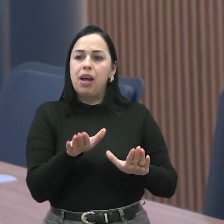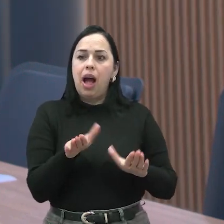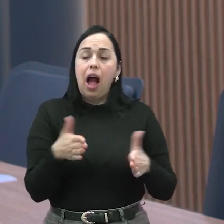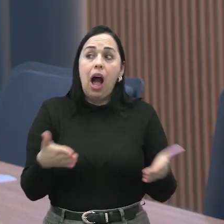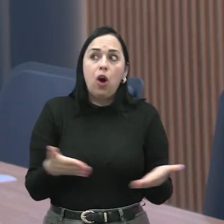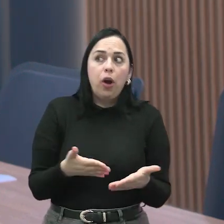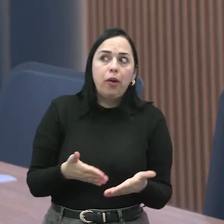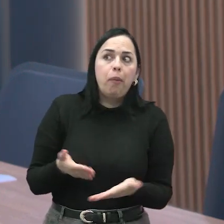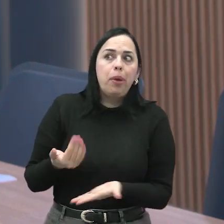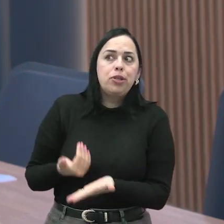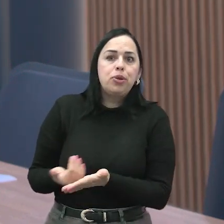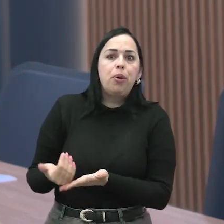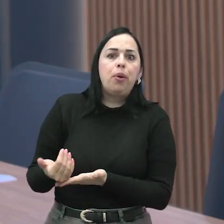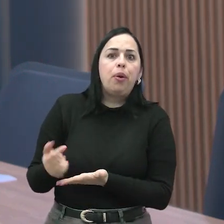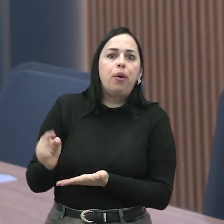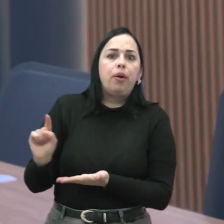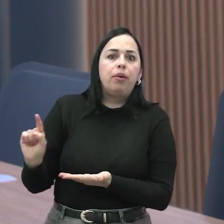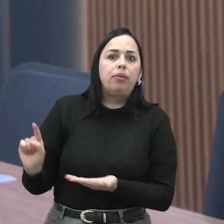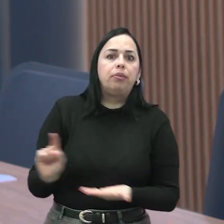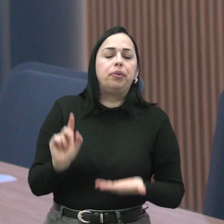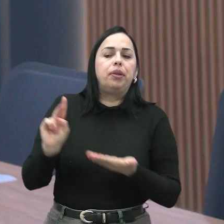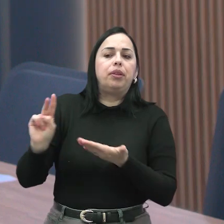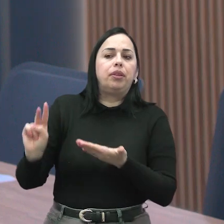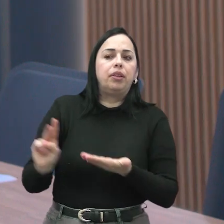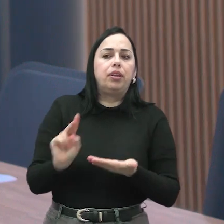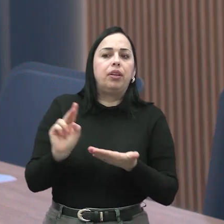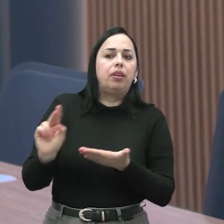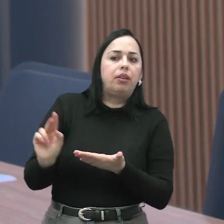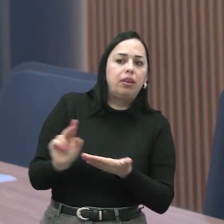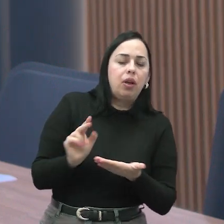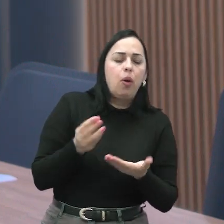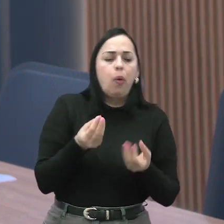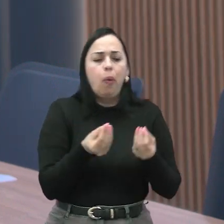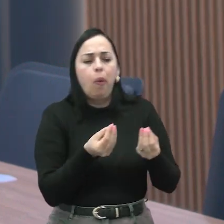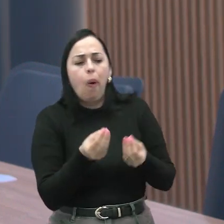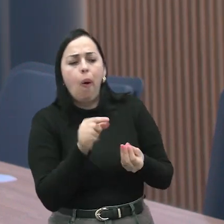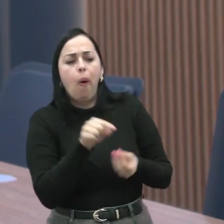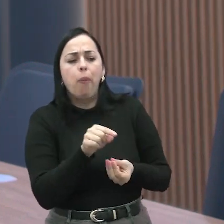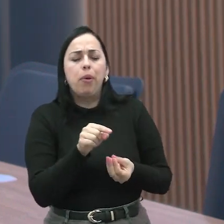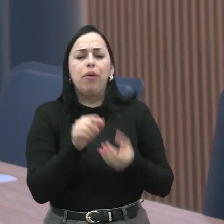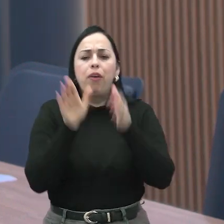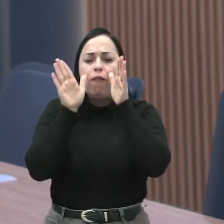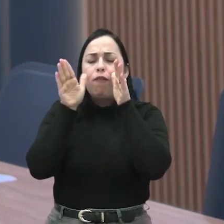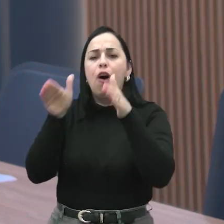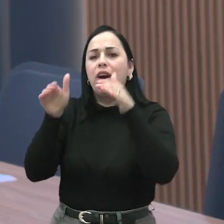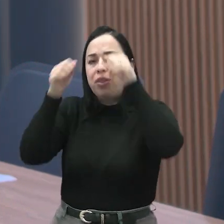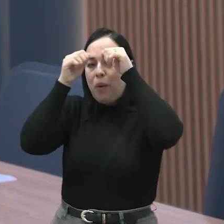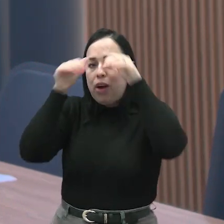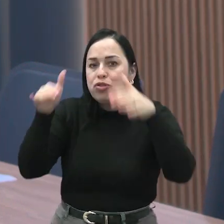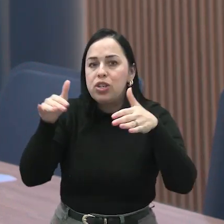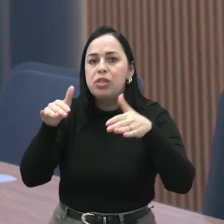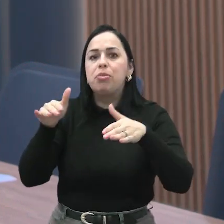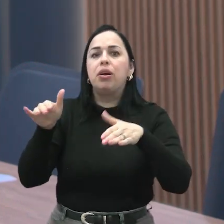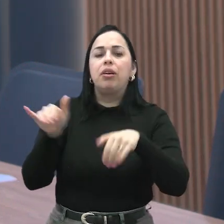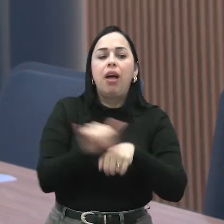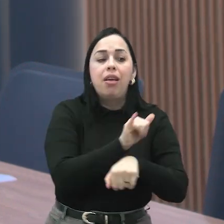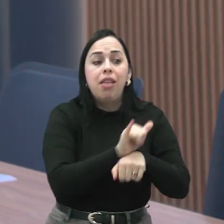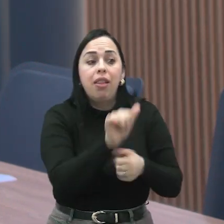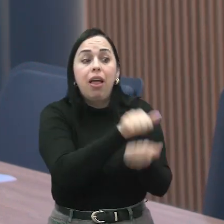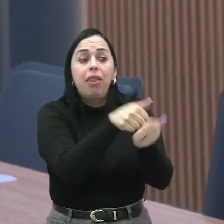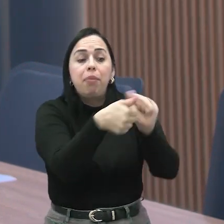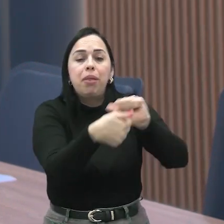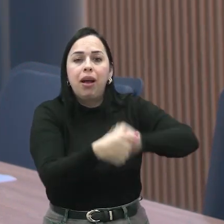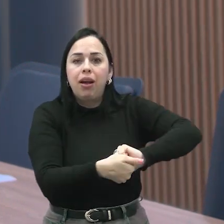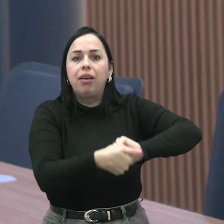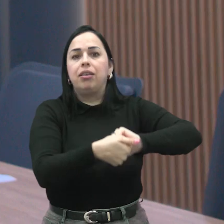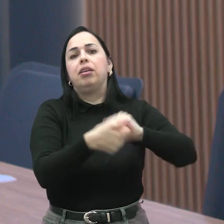a qualificar os índices, né? As formas, as tratativas ideais para autismo, né? Então, assim, esse é um problema